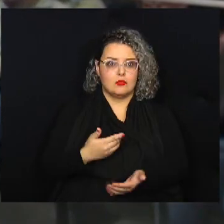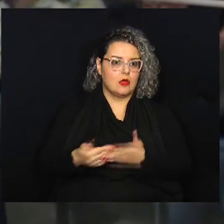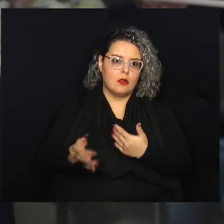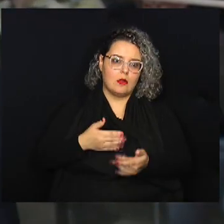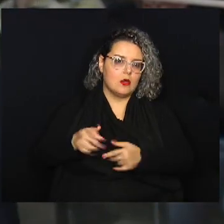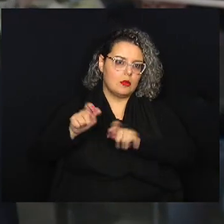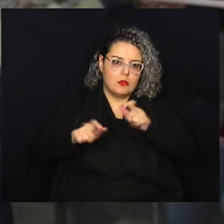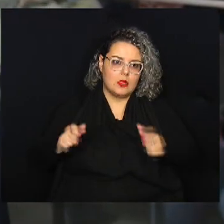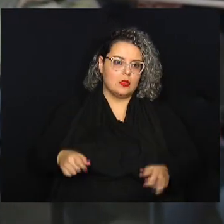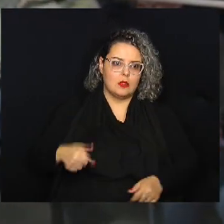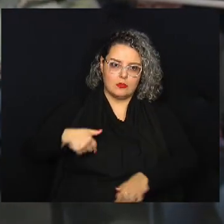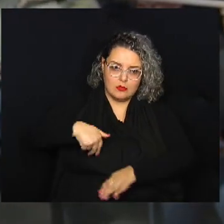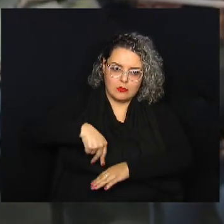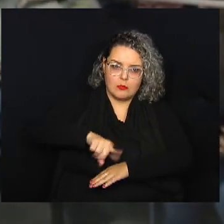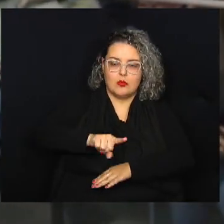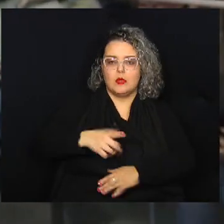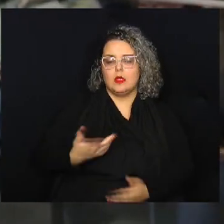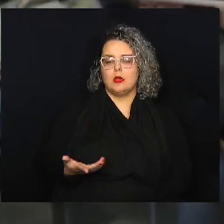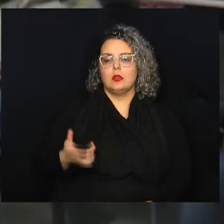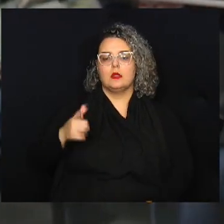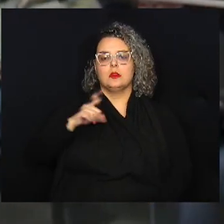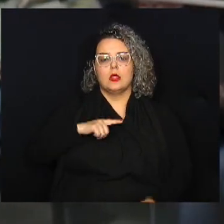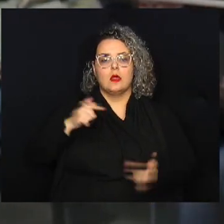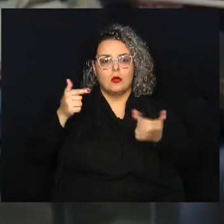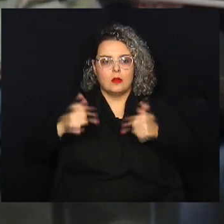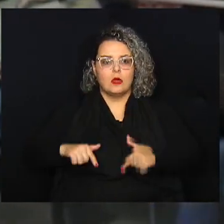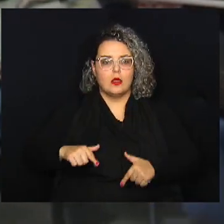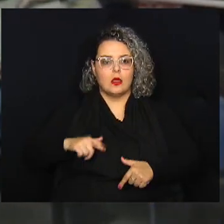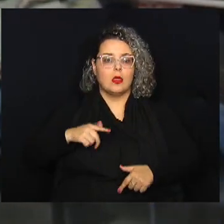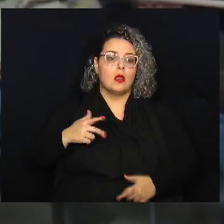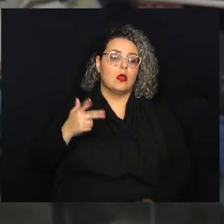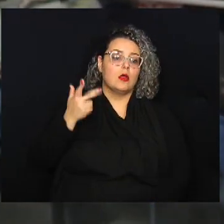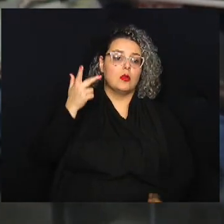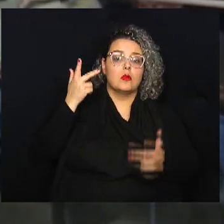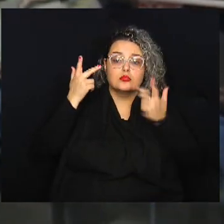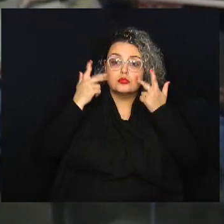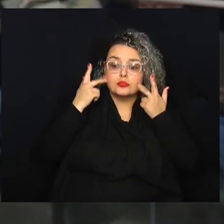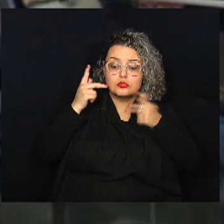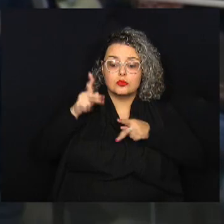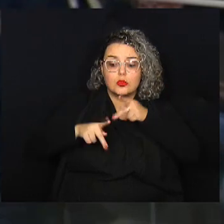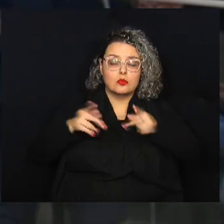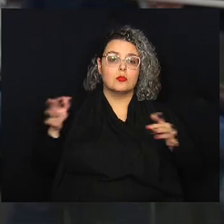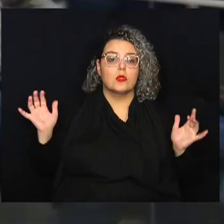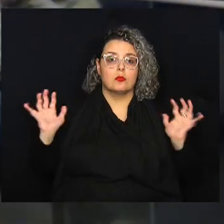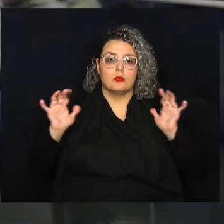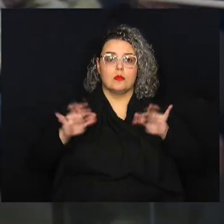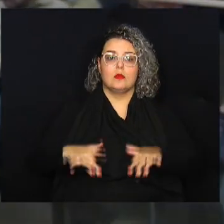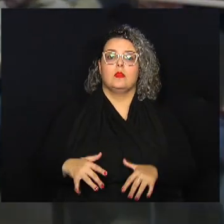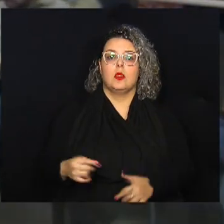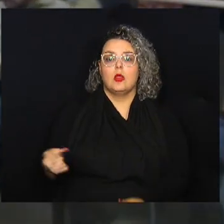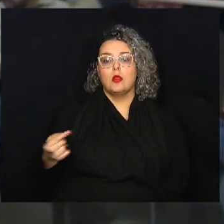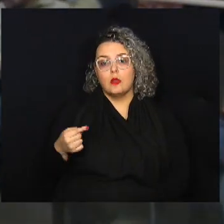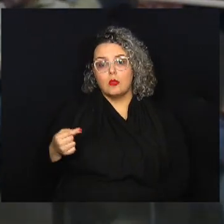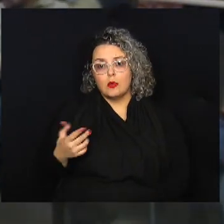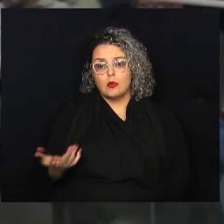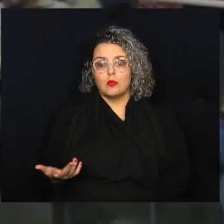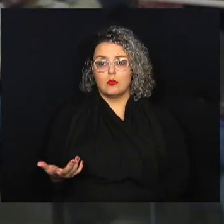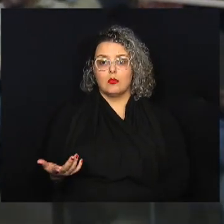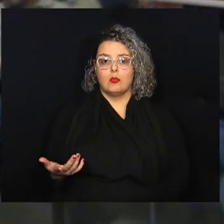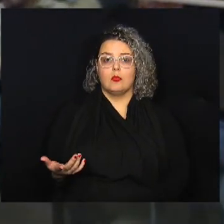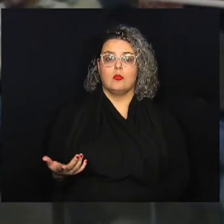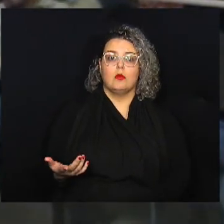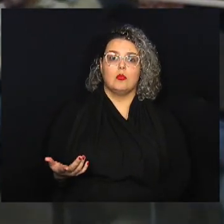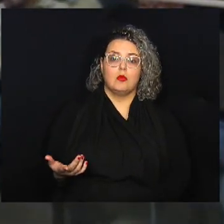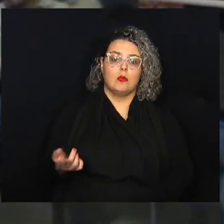condições de ir lá. Eu acho que tem que ter um local popular, onde a população com menos situação, com a